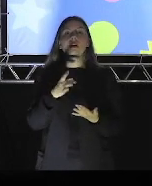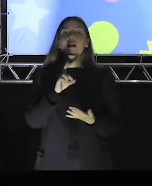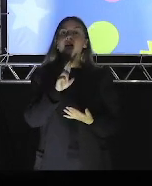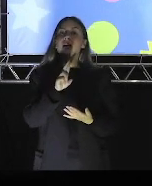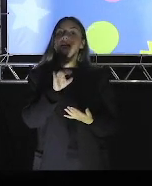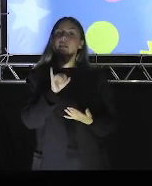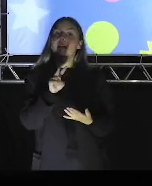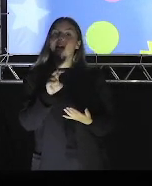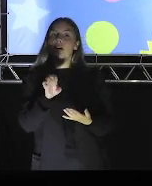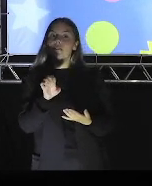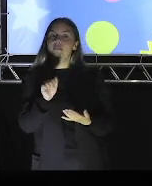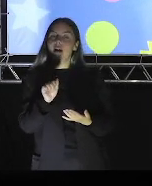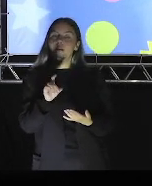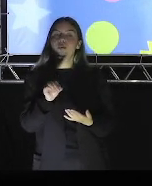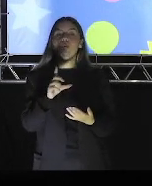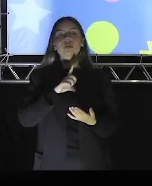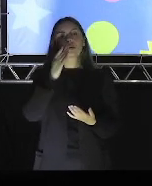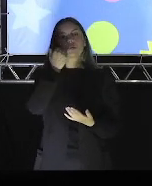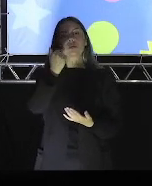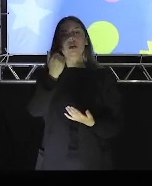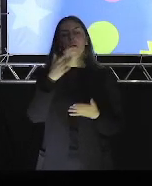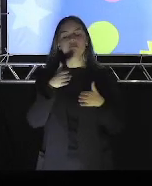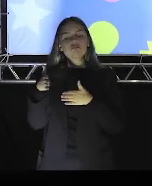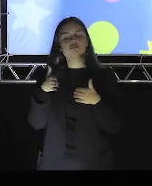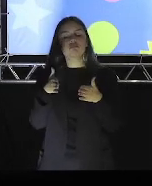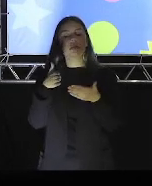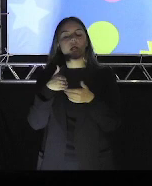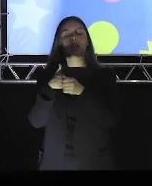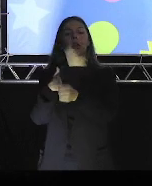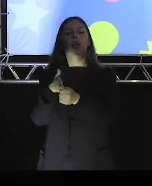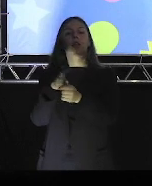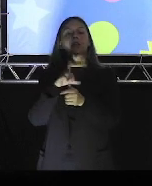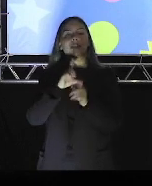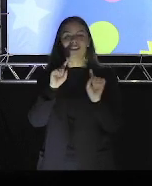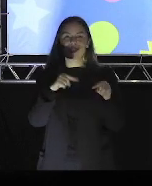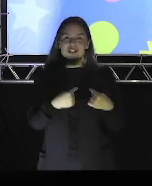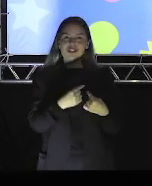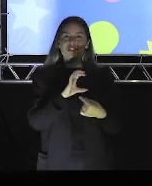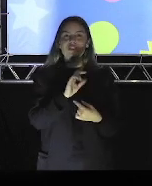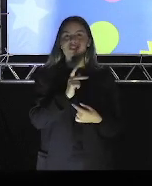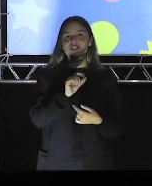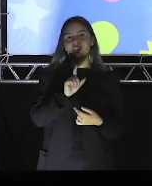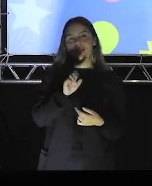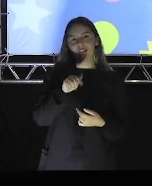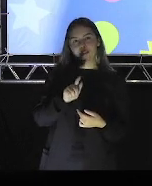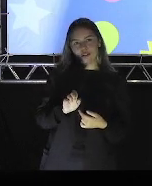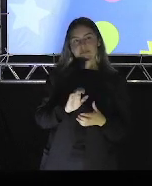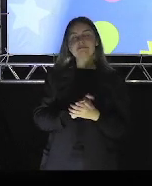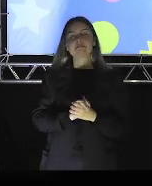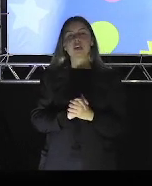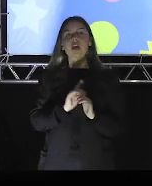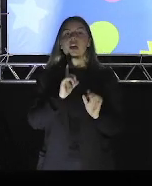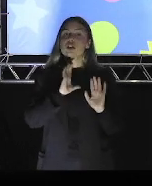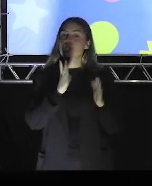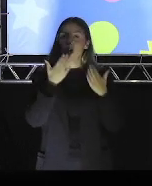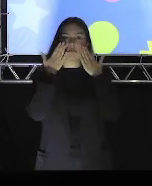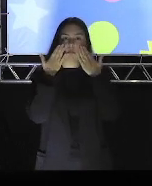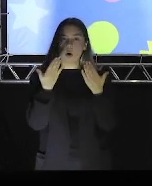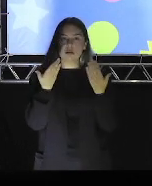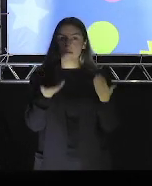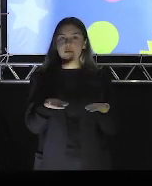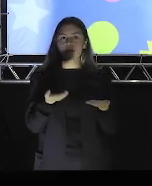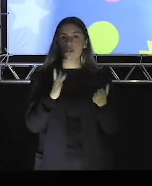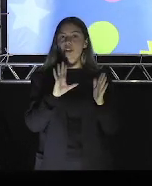drivado para ter sucesso e ter a partir do challenge, né, dos desafios. Então, já está aí, gente, já